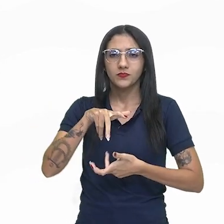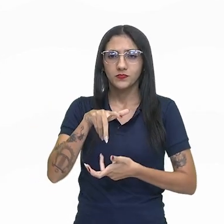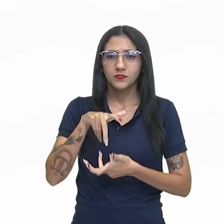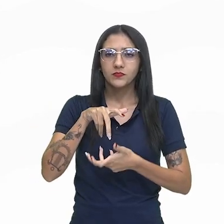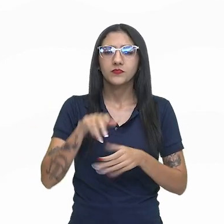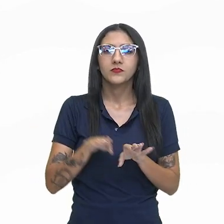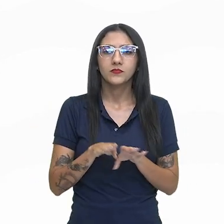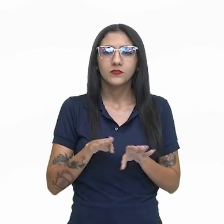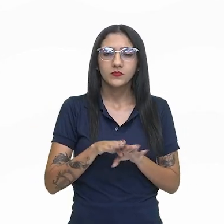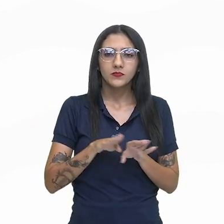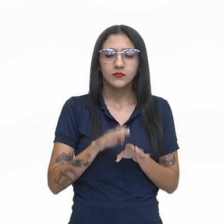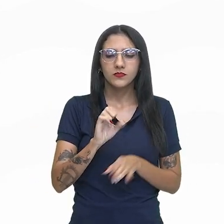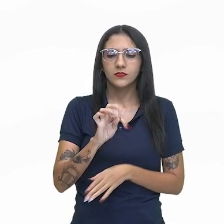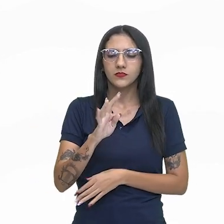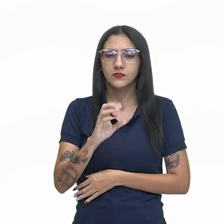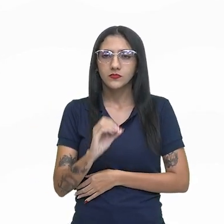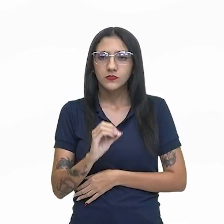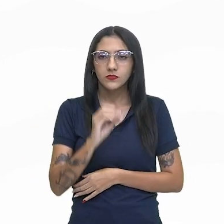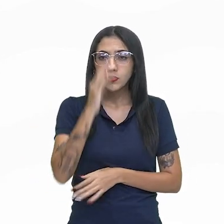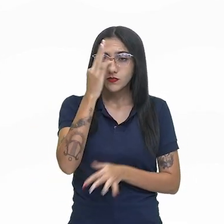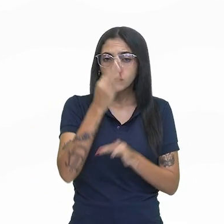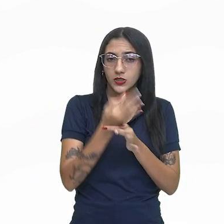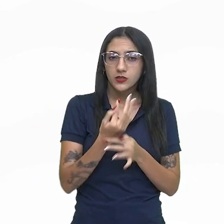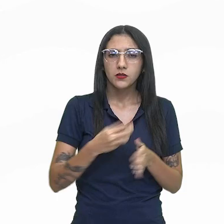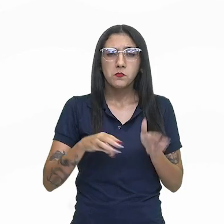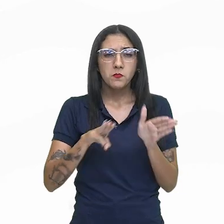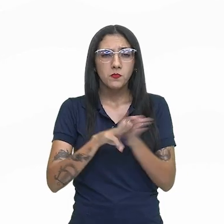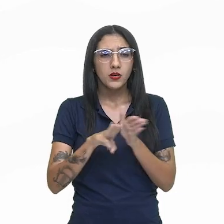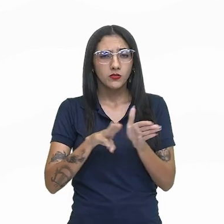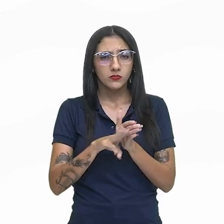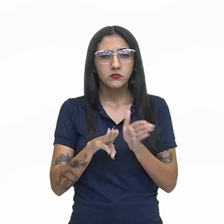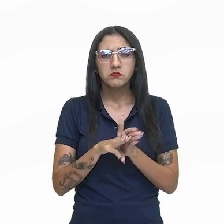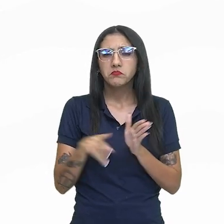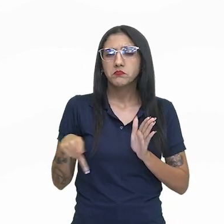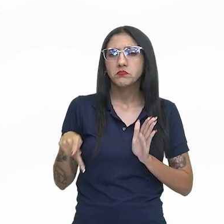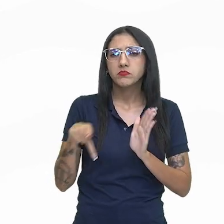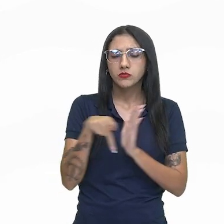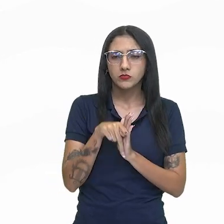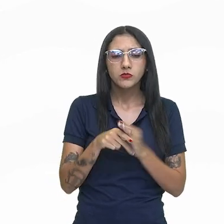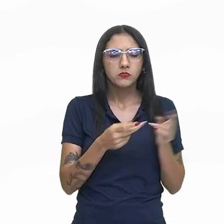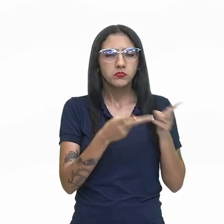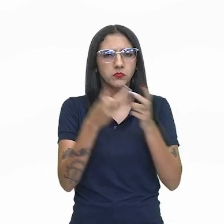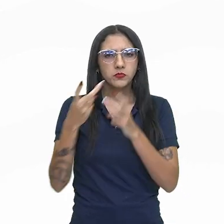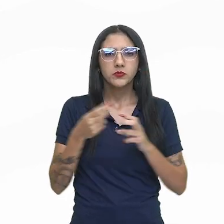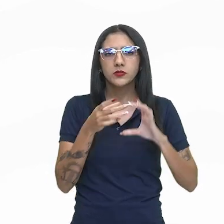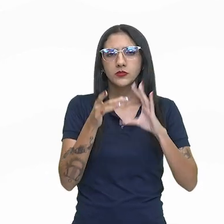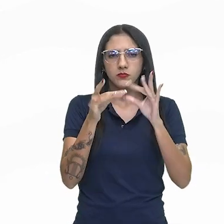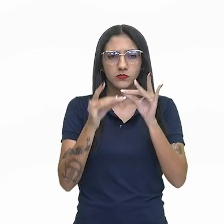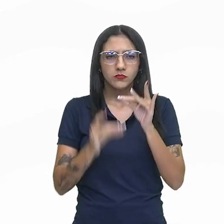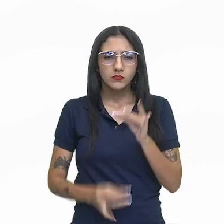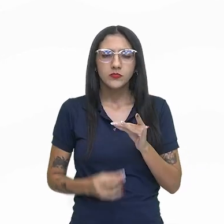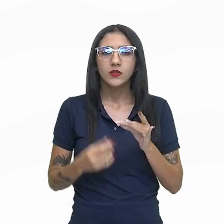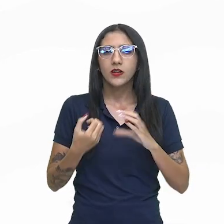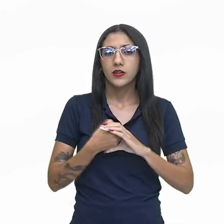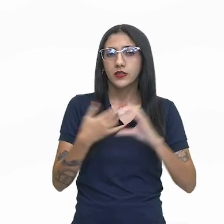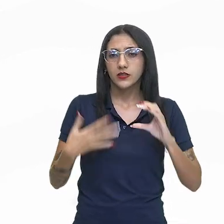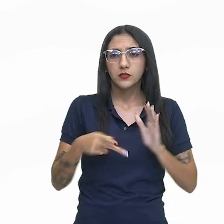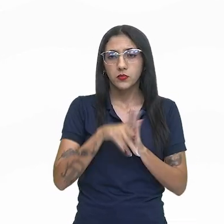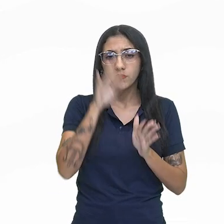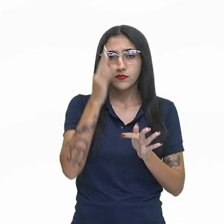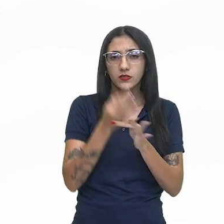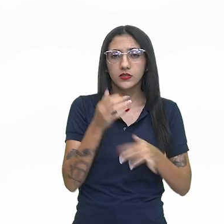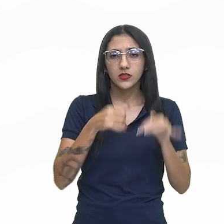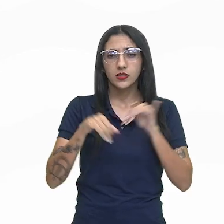atmosfera terrestre, astrofísica, métodos para a determinação das propriedades físico-químicas